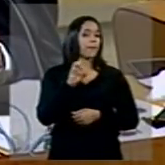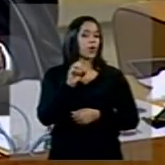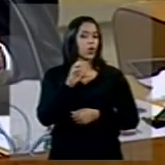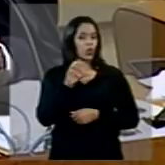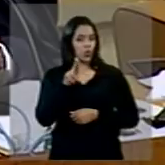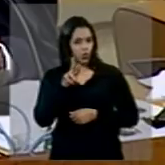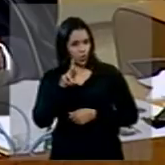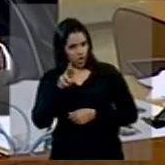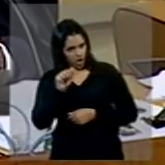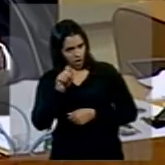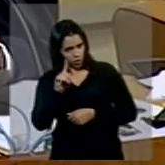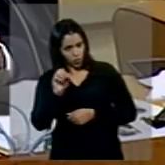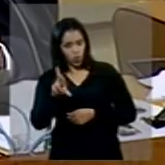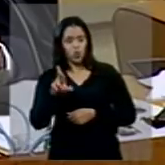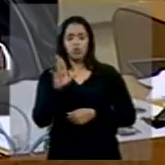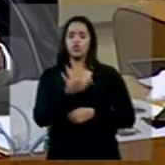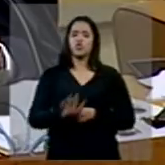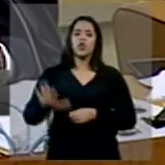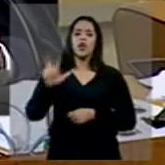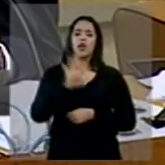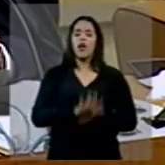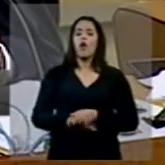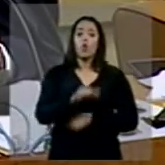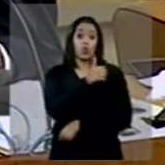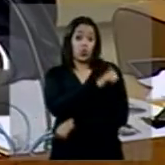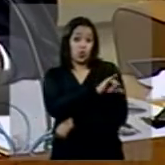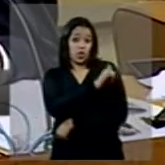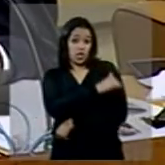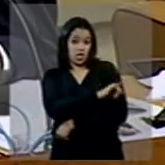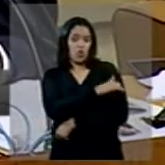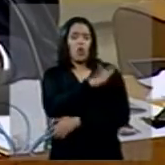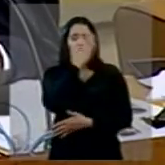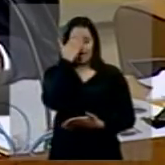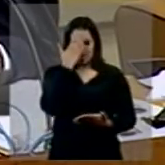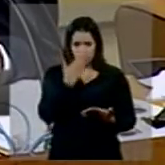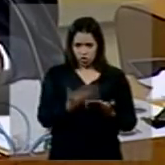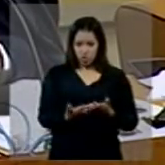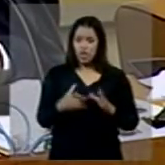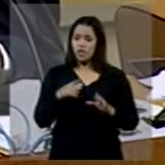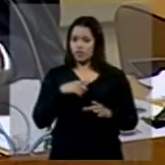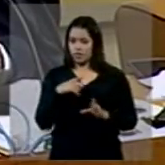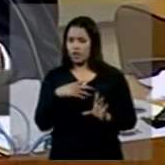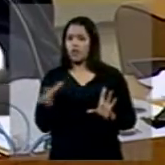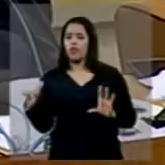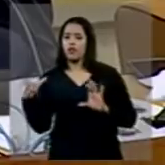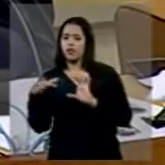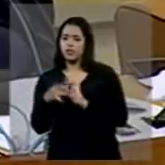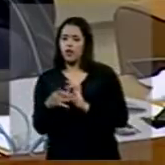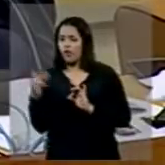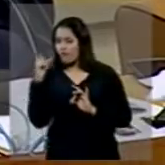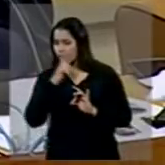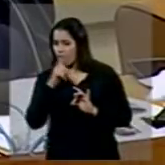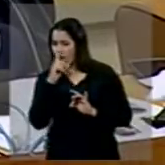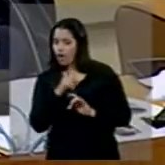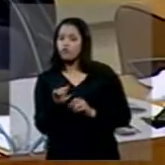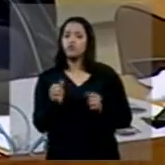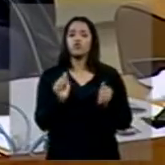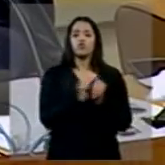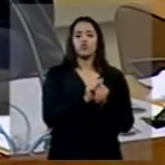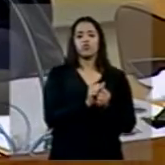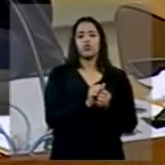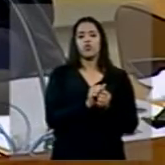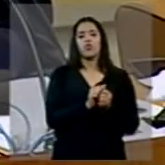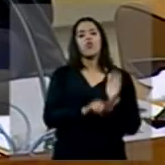Eleitoral do Rio, Alcir Molina, acredita que há ligação entre as fraudes e o crime